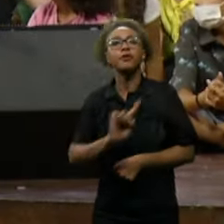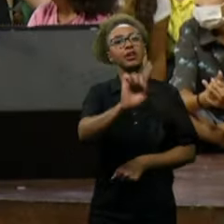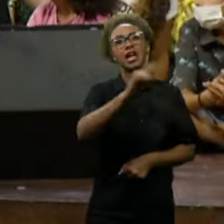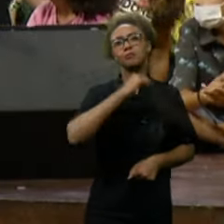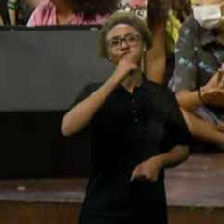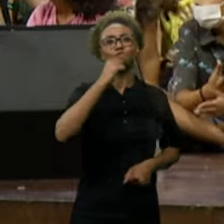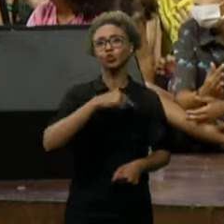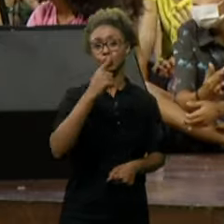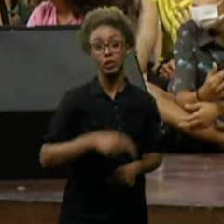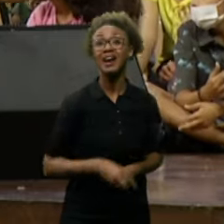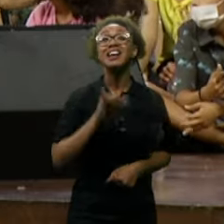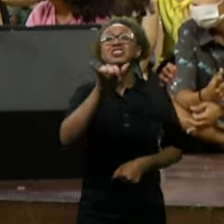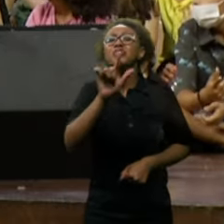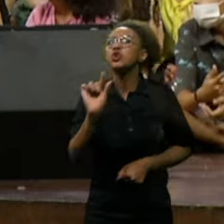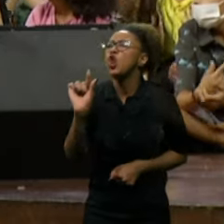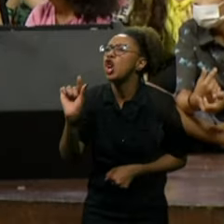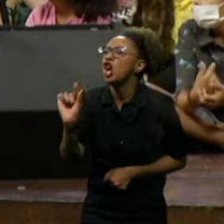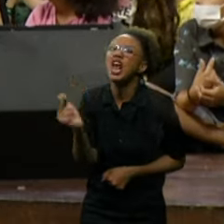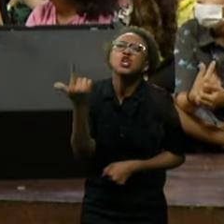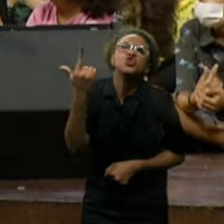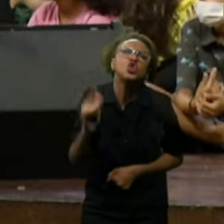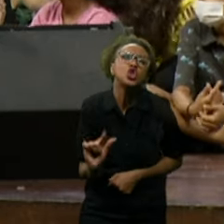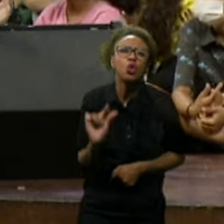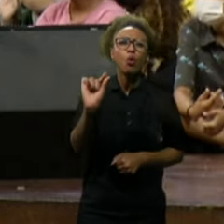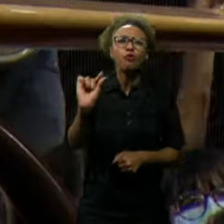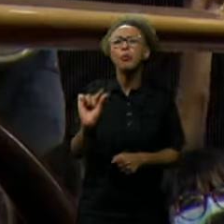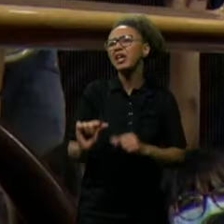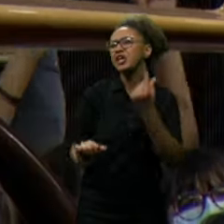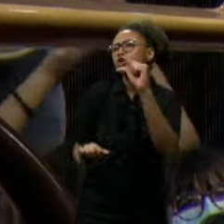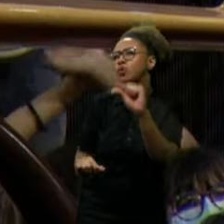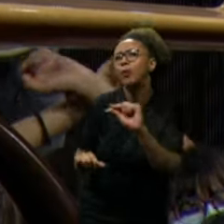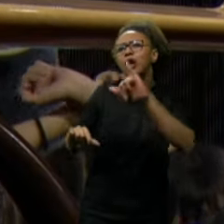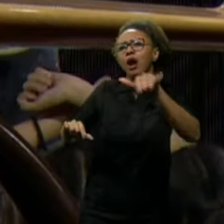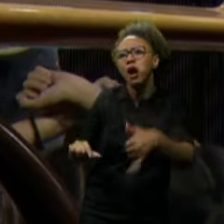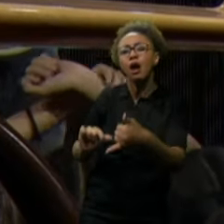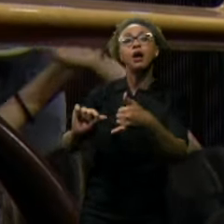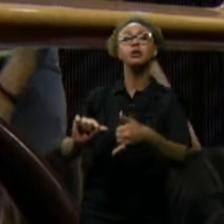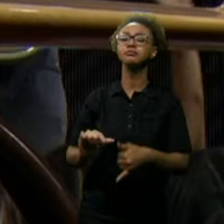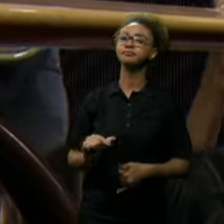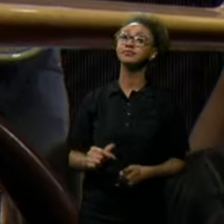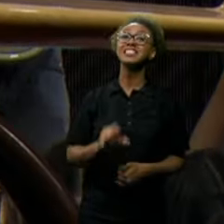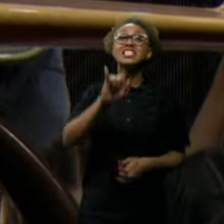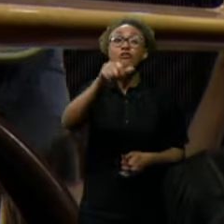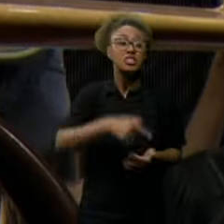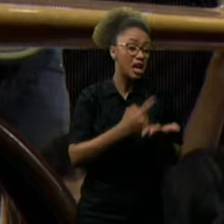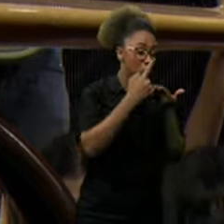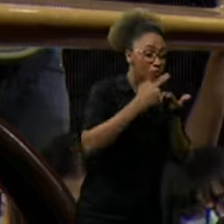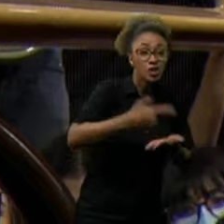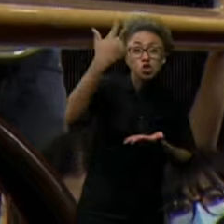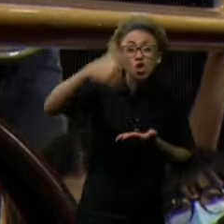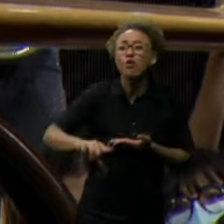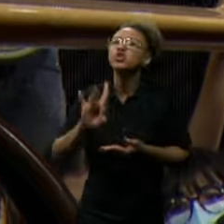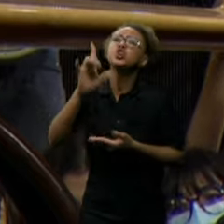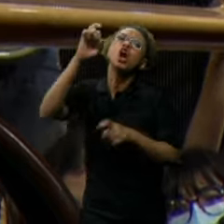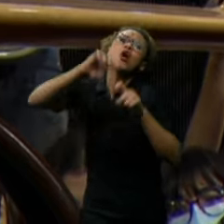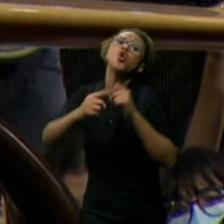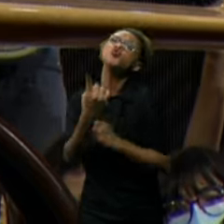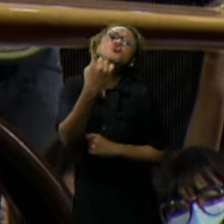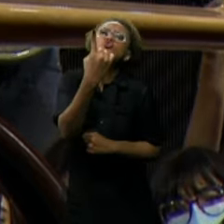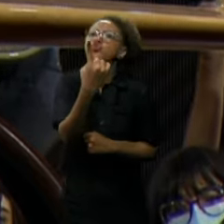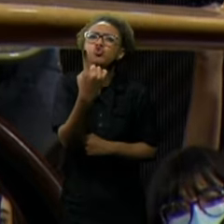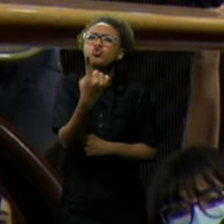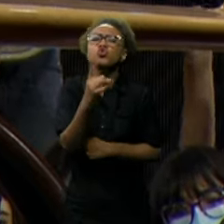se você parar para ter só mais uma noite só mais uma noite sem você cheirar essa carreira